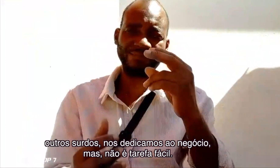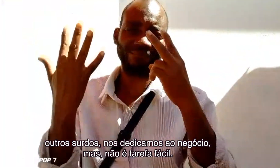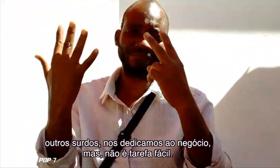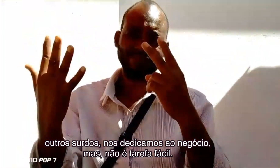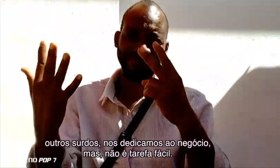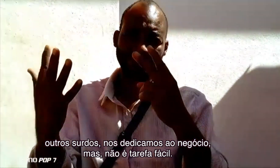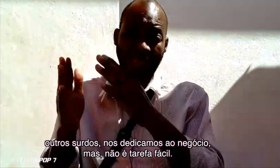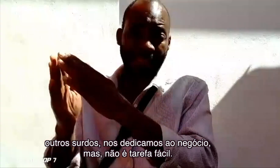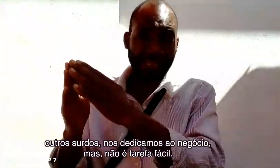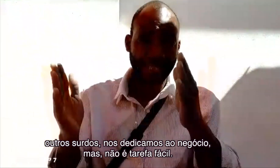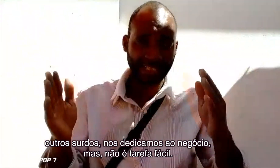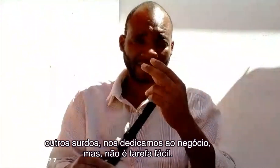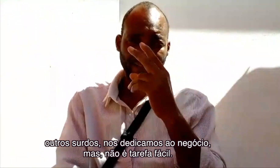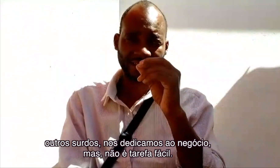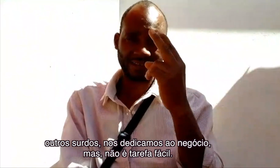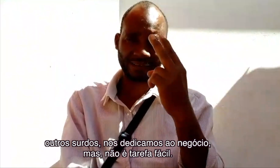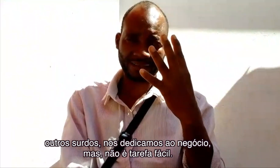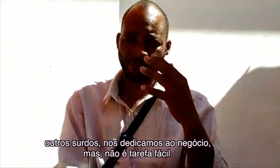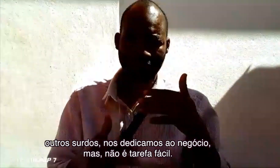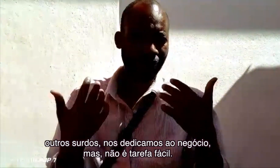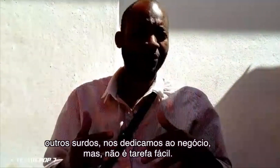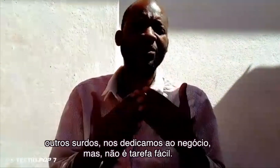negócio, mas não é tarefa fácil.